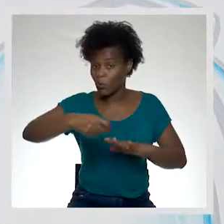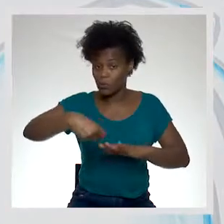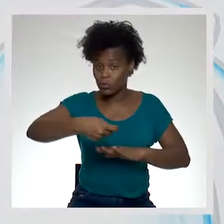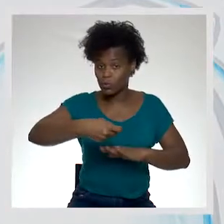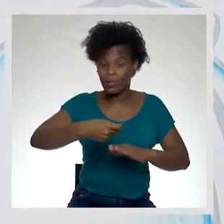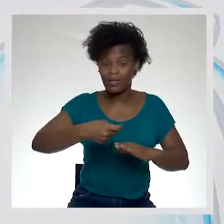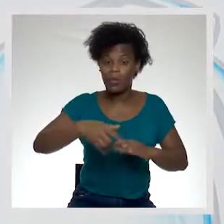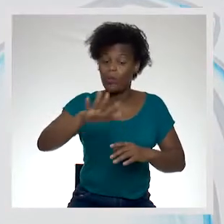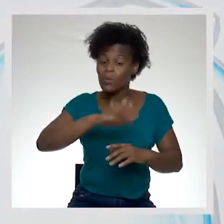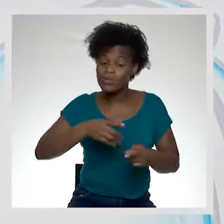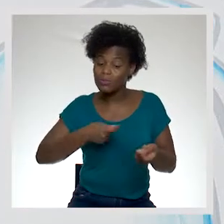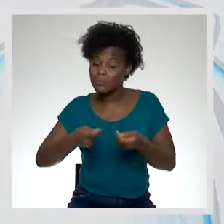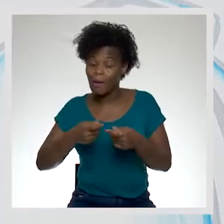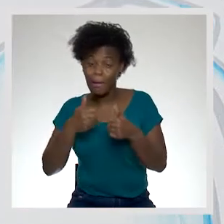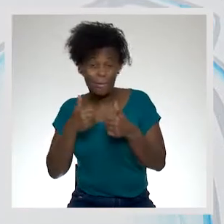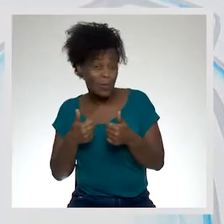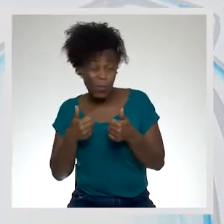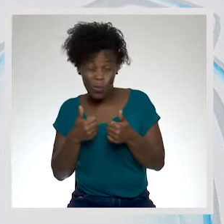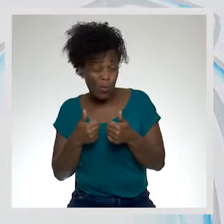bem utilizados,